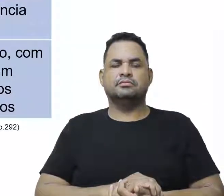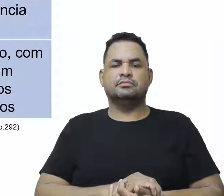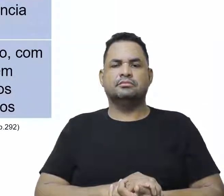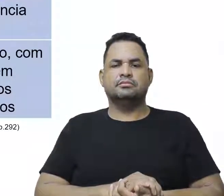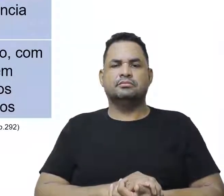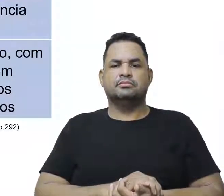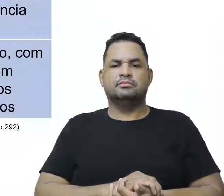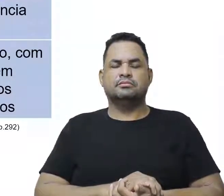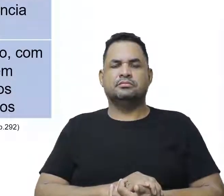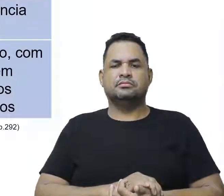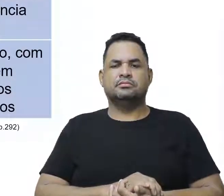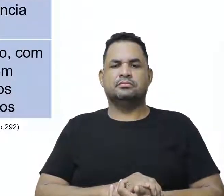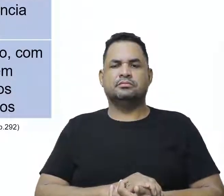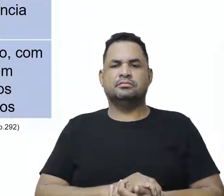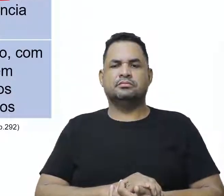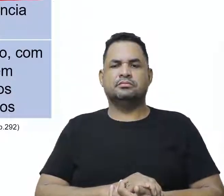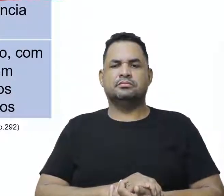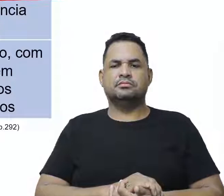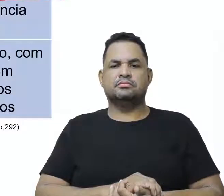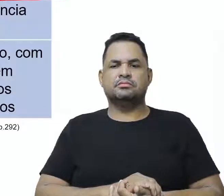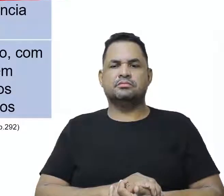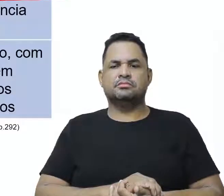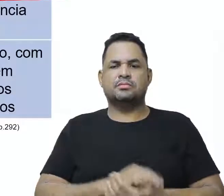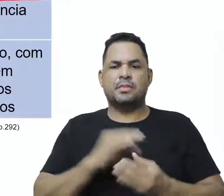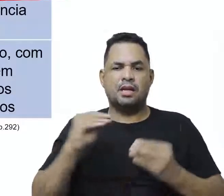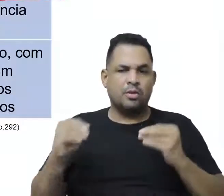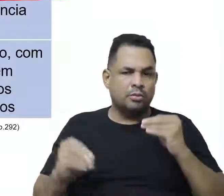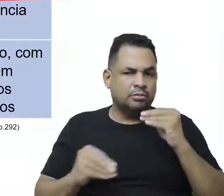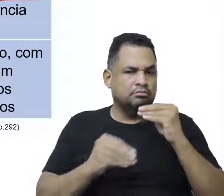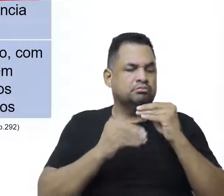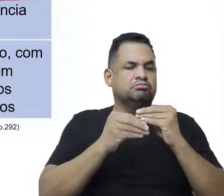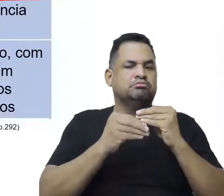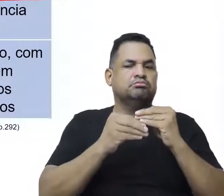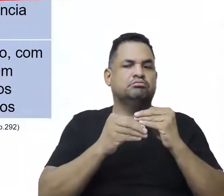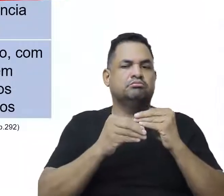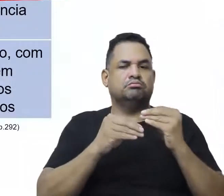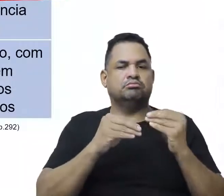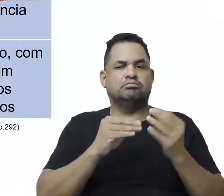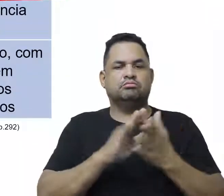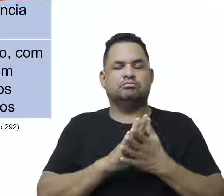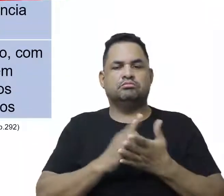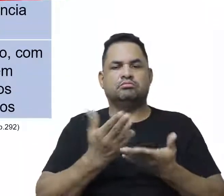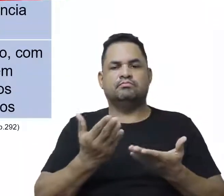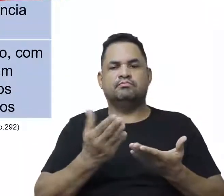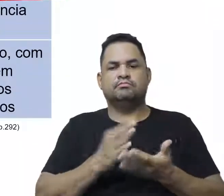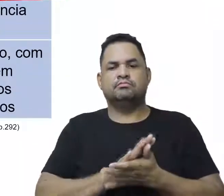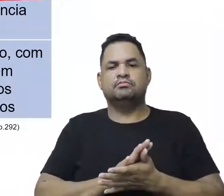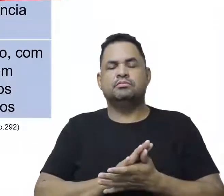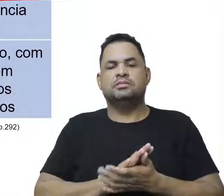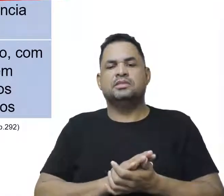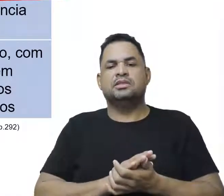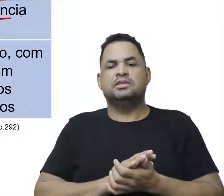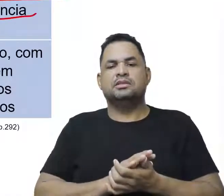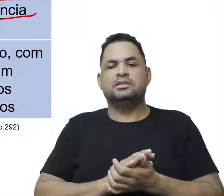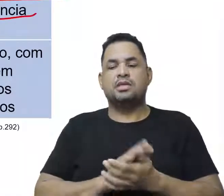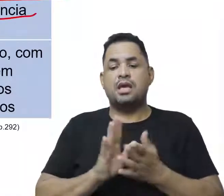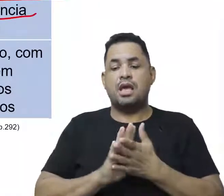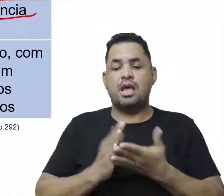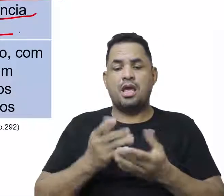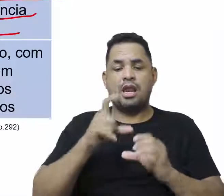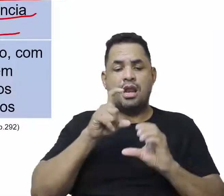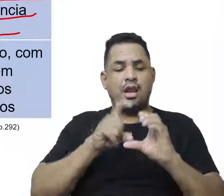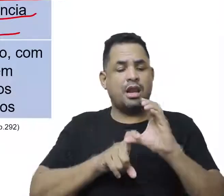fruto de um sistema capitalista ela é complementariedade né a complementariedade e